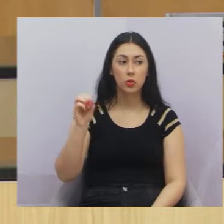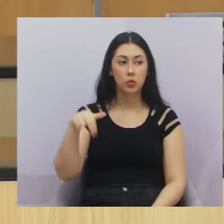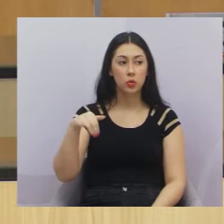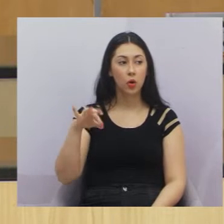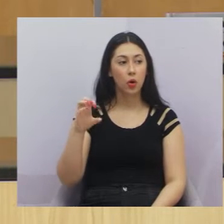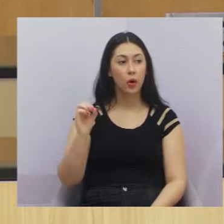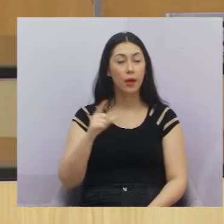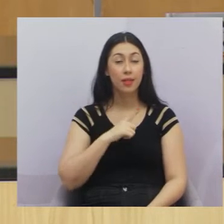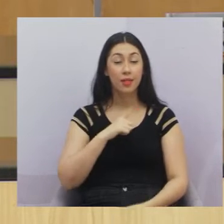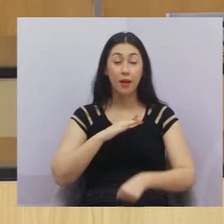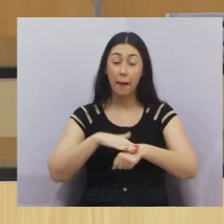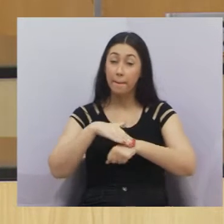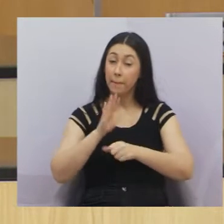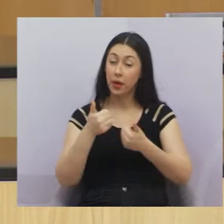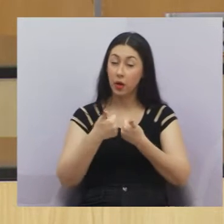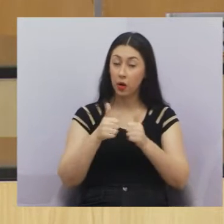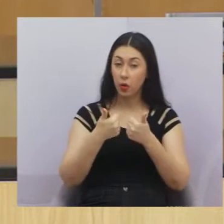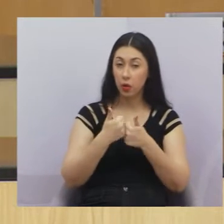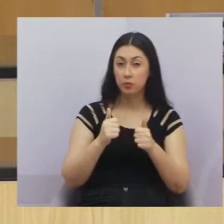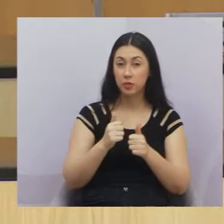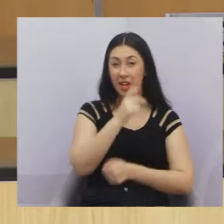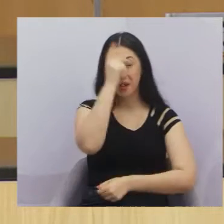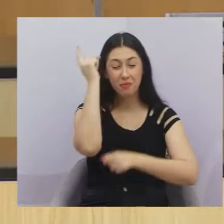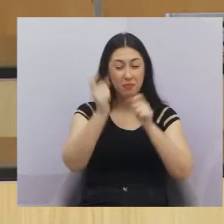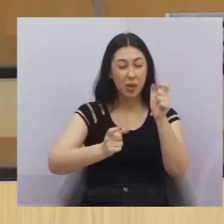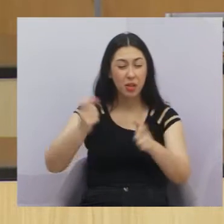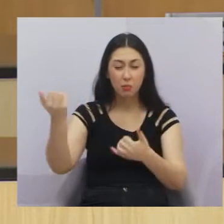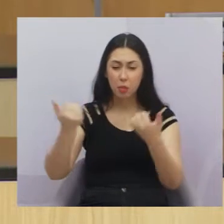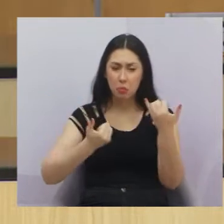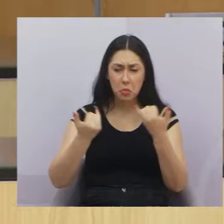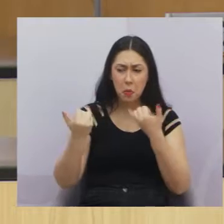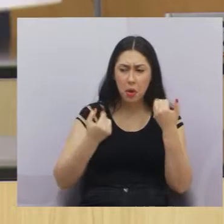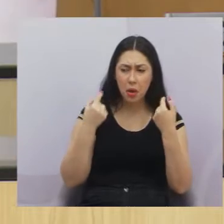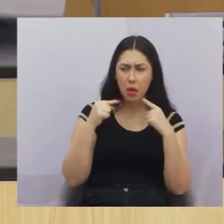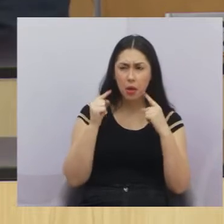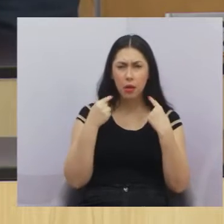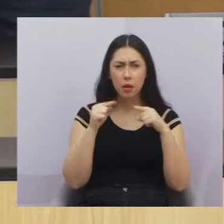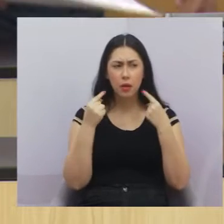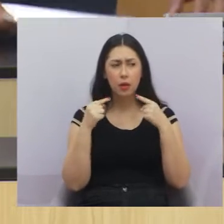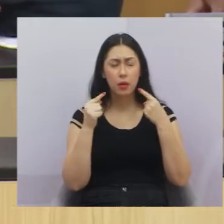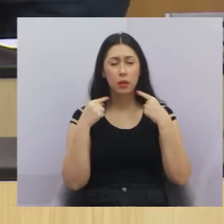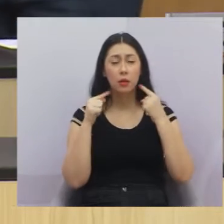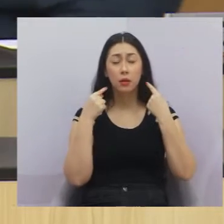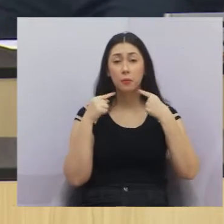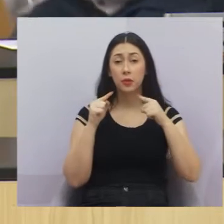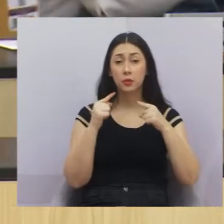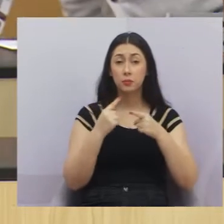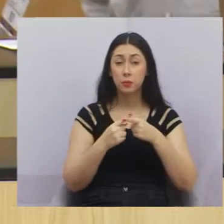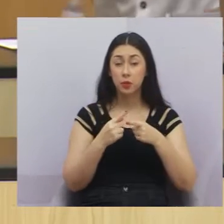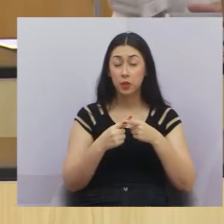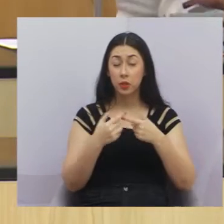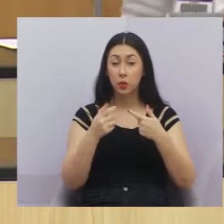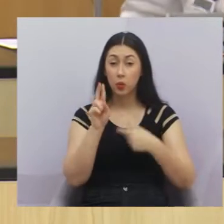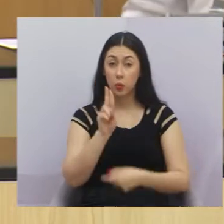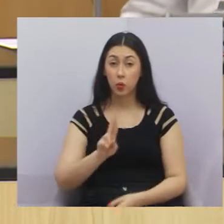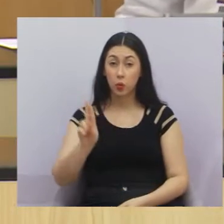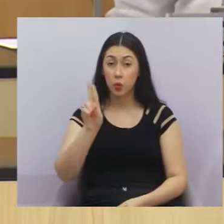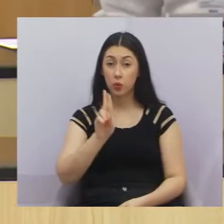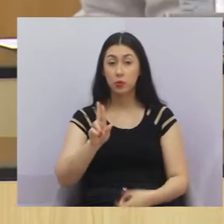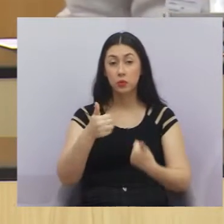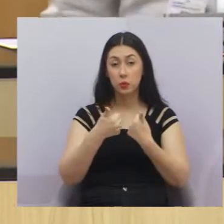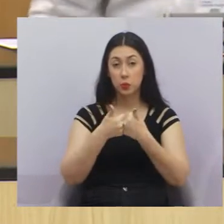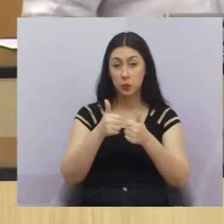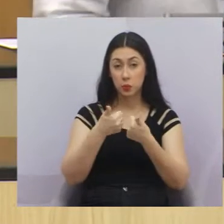ônibus. Ressaltamos que temos recebido diversas reclamações de moradores que utilizam